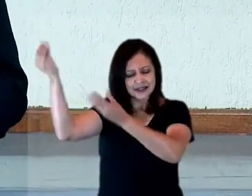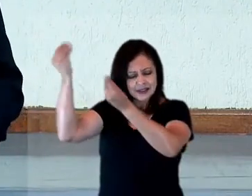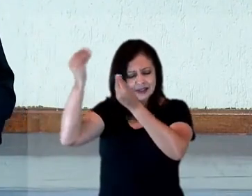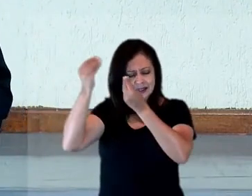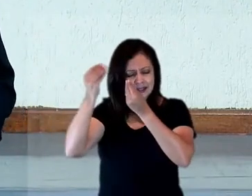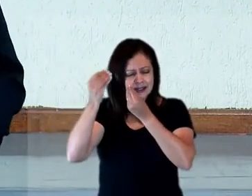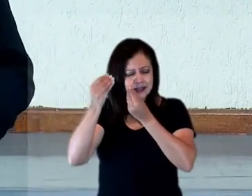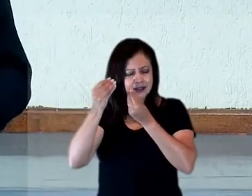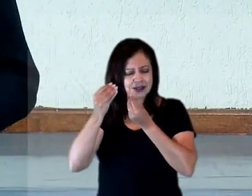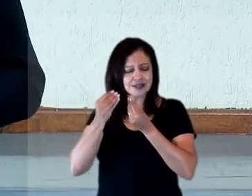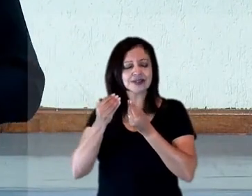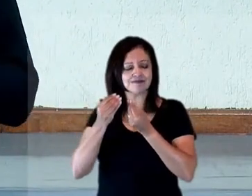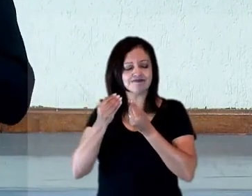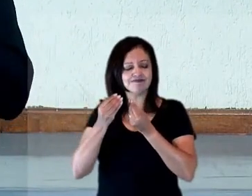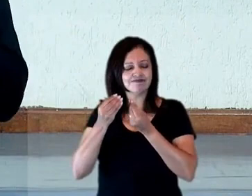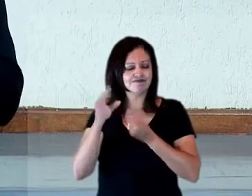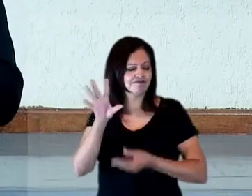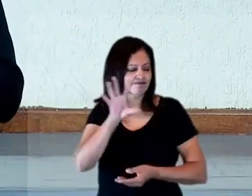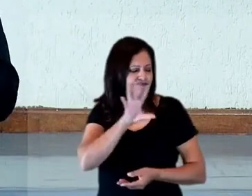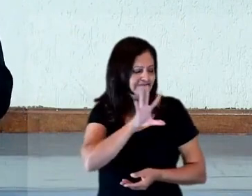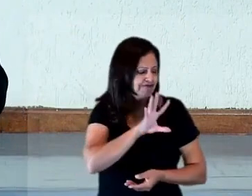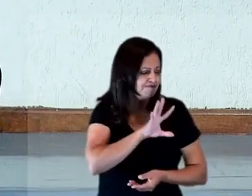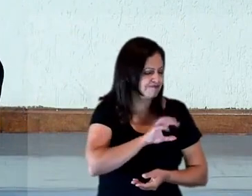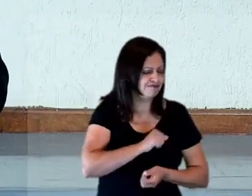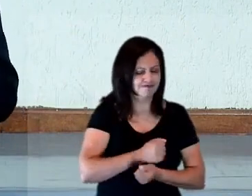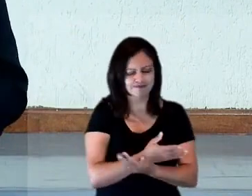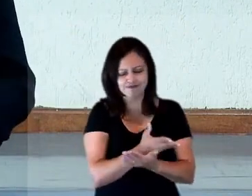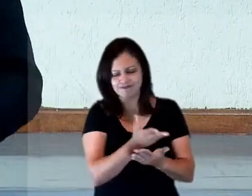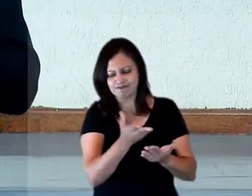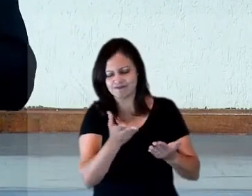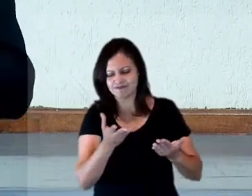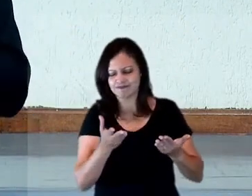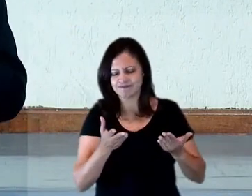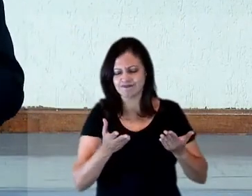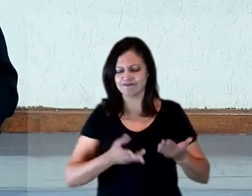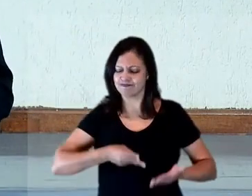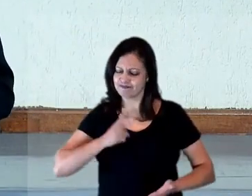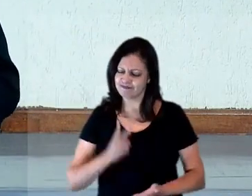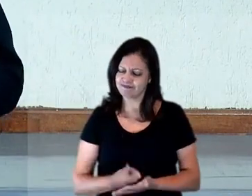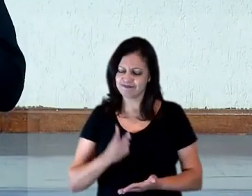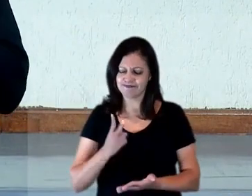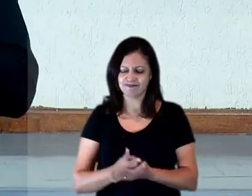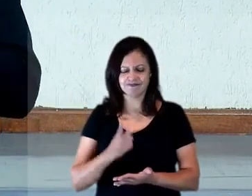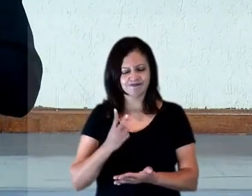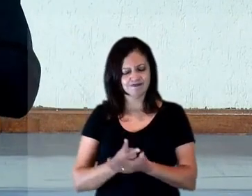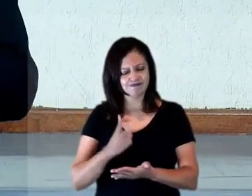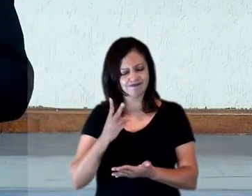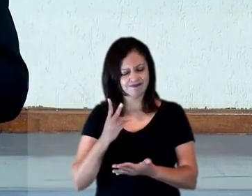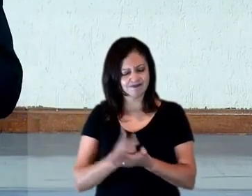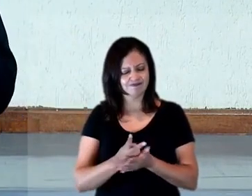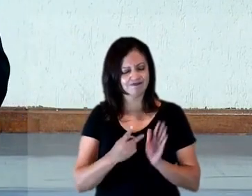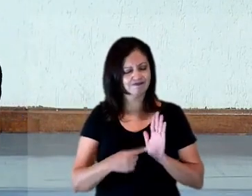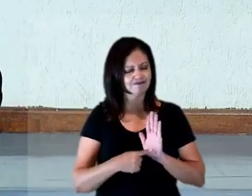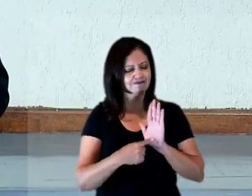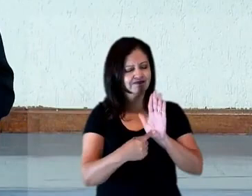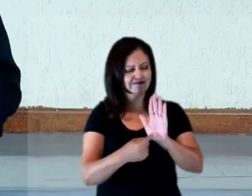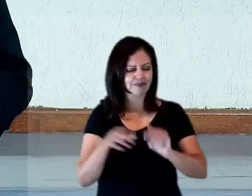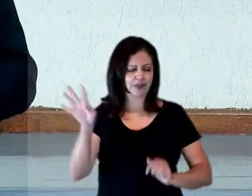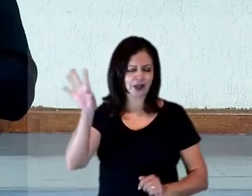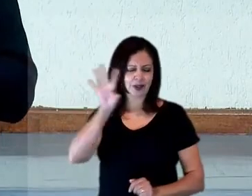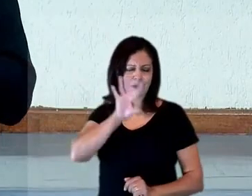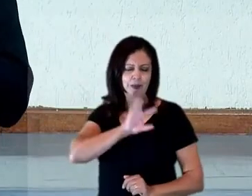praticar este amor, que tenhamos essa atitude, essa disposição de todos os dias colocar em prática esse